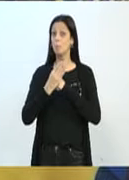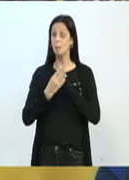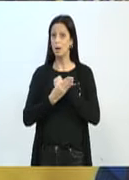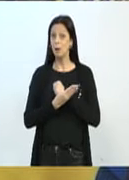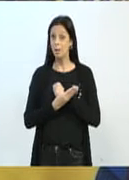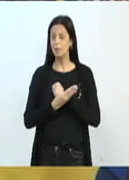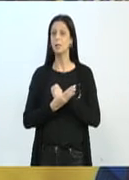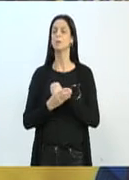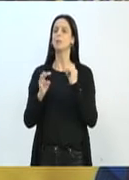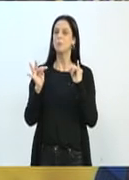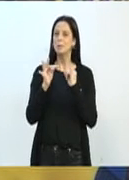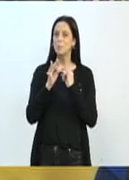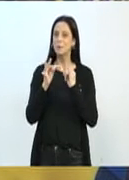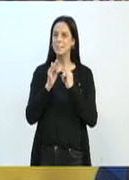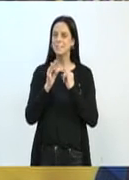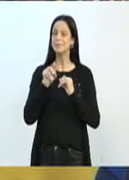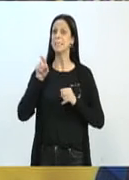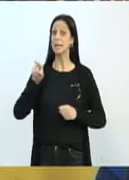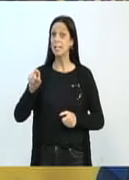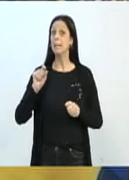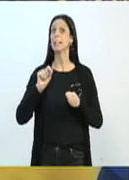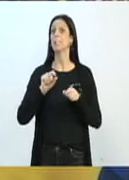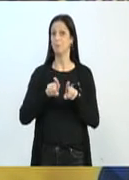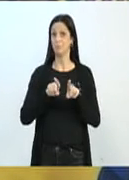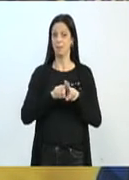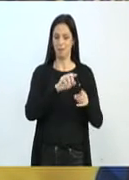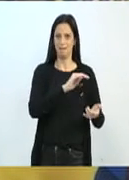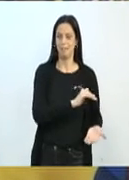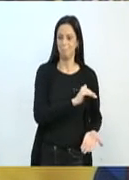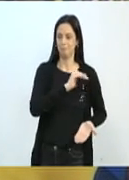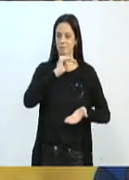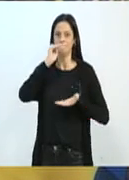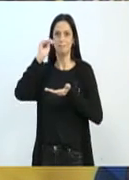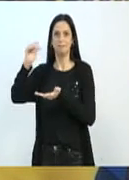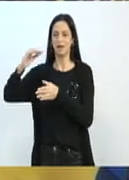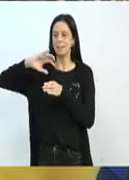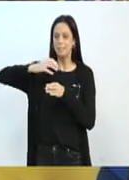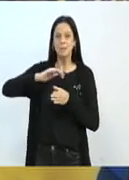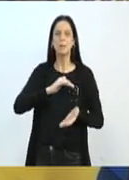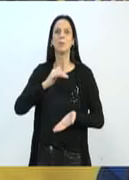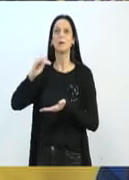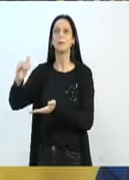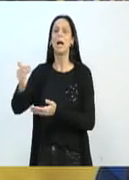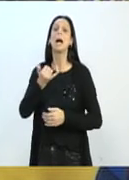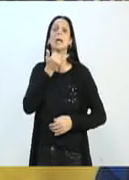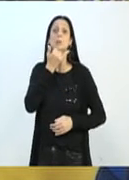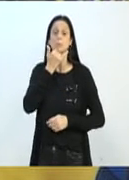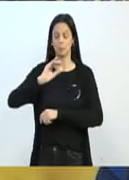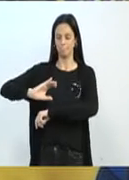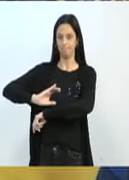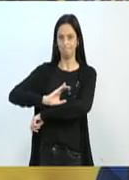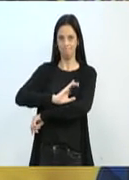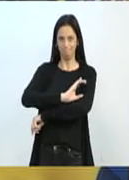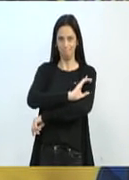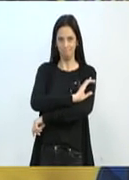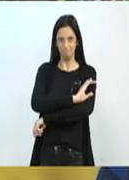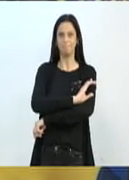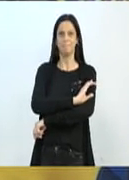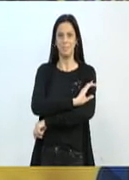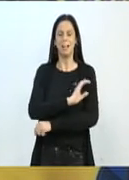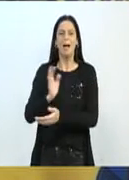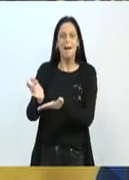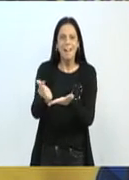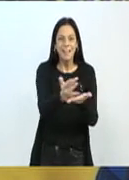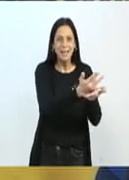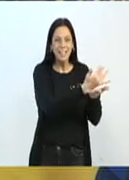Itoupavazinha que fez essa doação né é desculpa estava Central que fez essa doação aqui